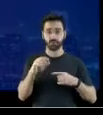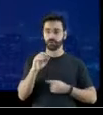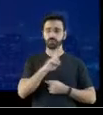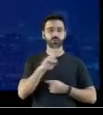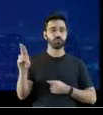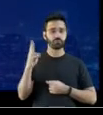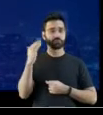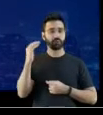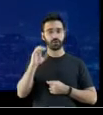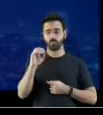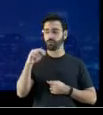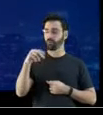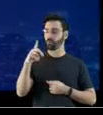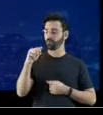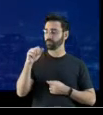milimétricas,